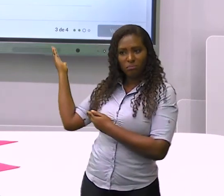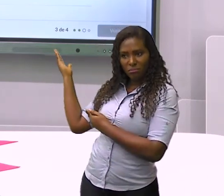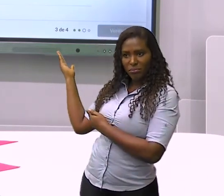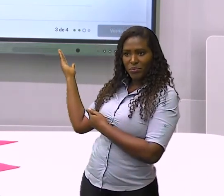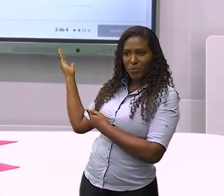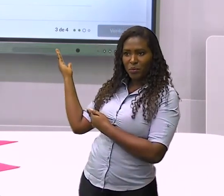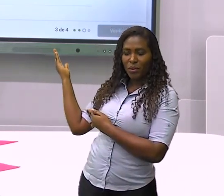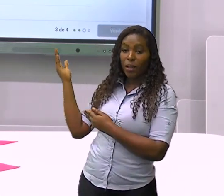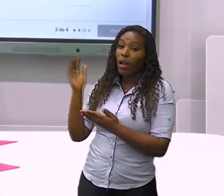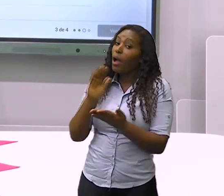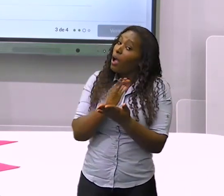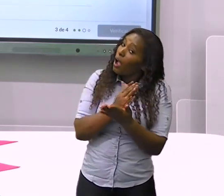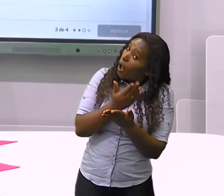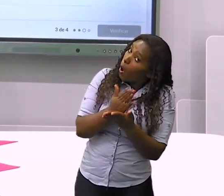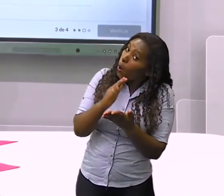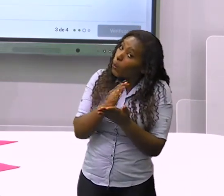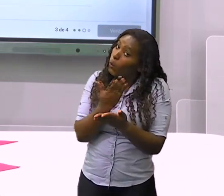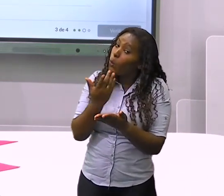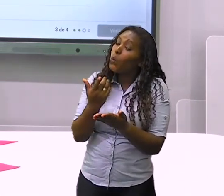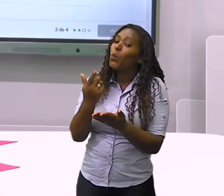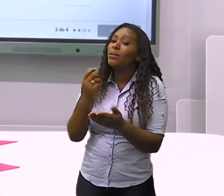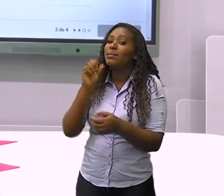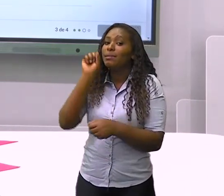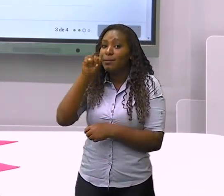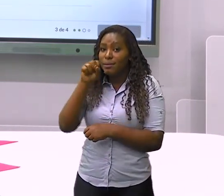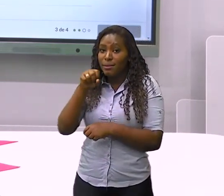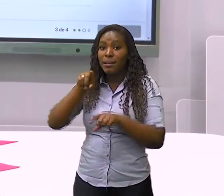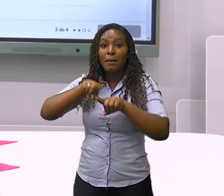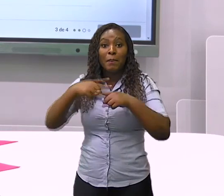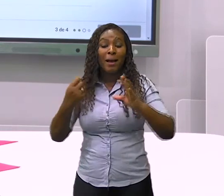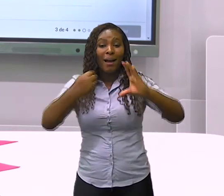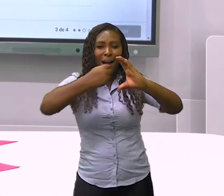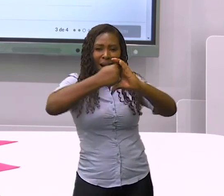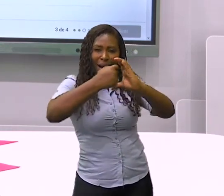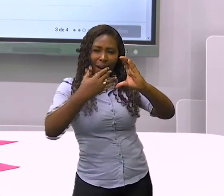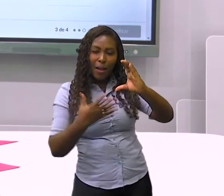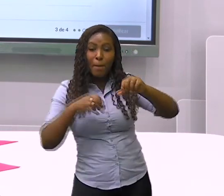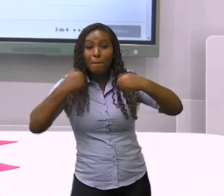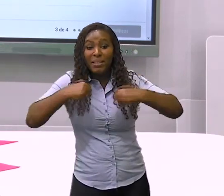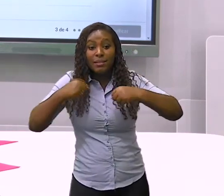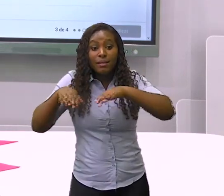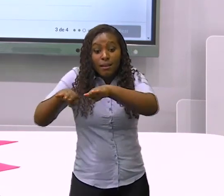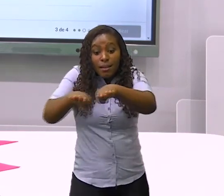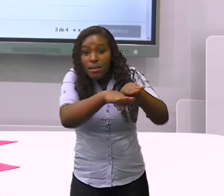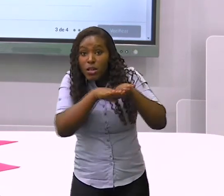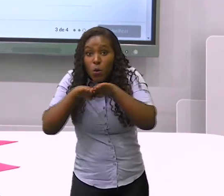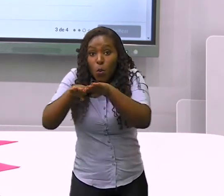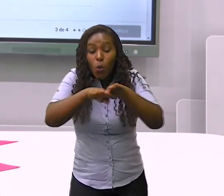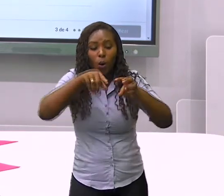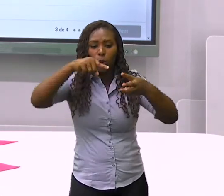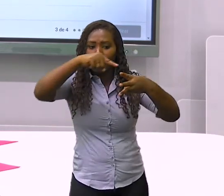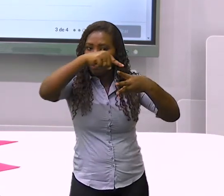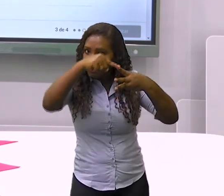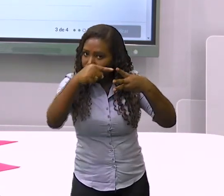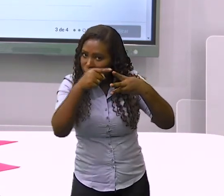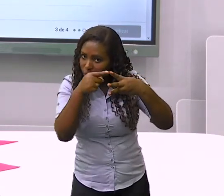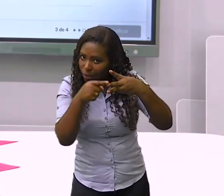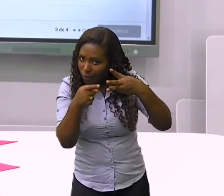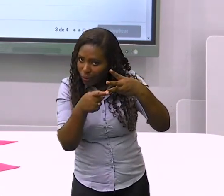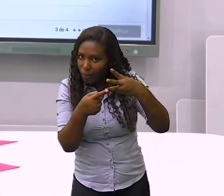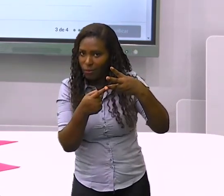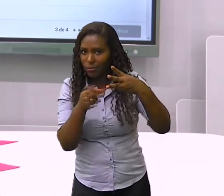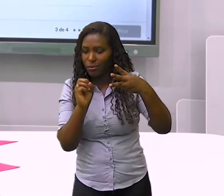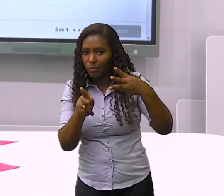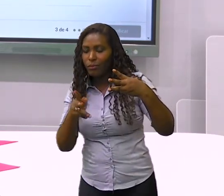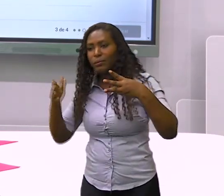Aliás, algumas imagens se encaixam, mas a característica, gente, teria que ser comum às 3 imagens. Então, qual aqui,